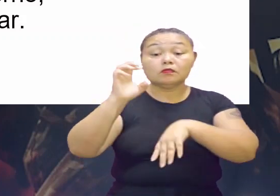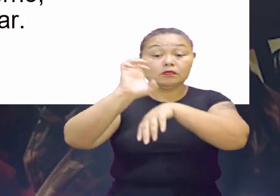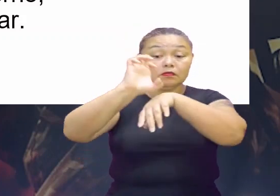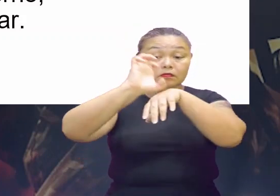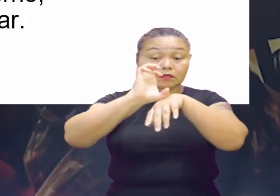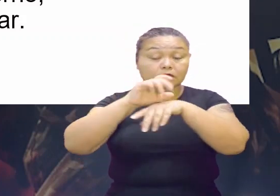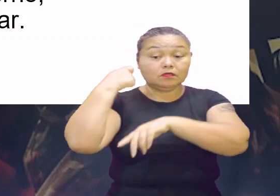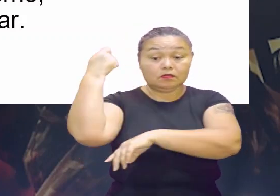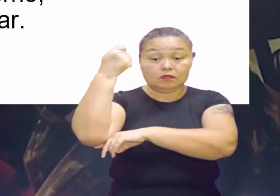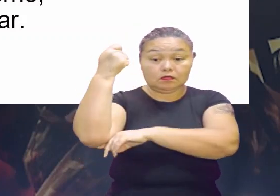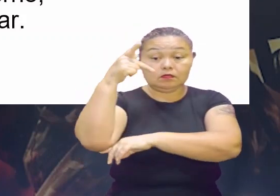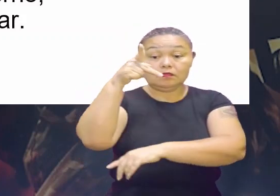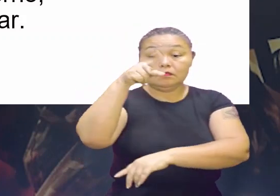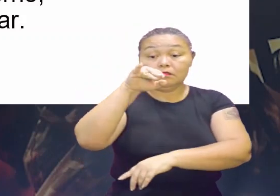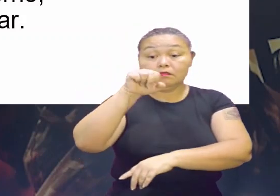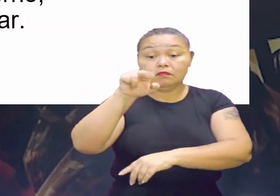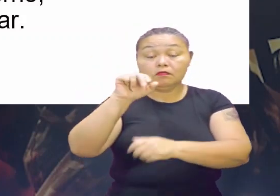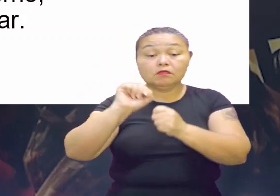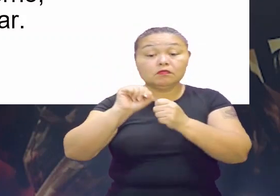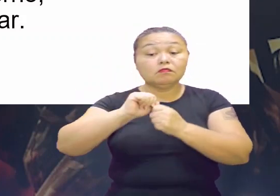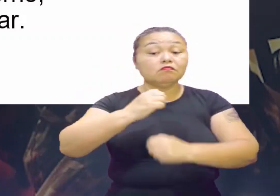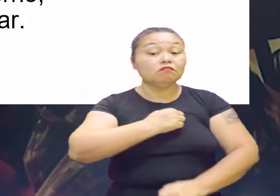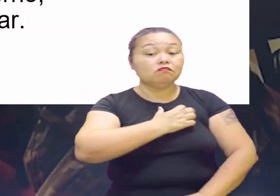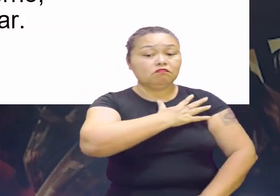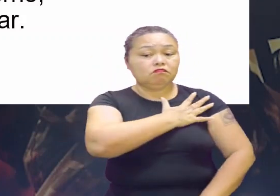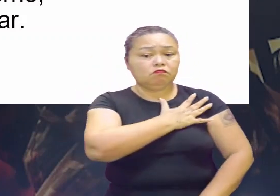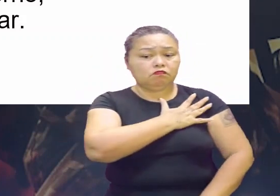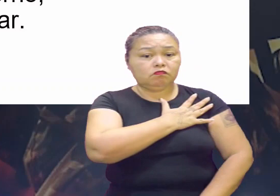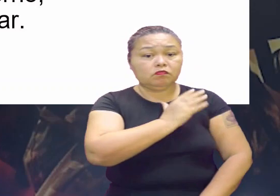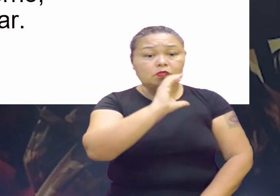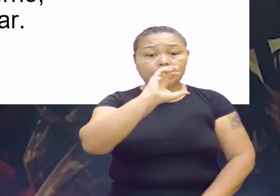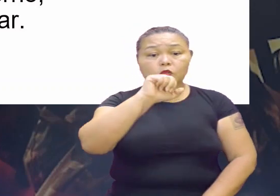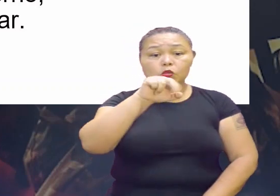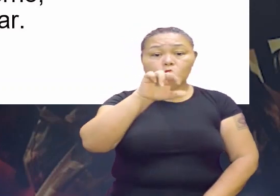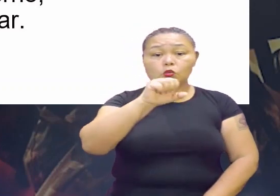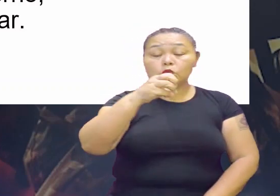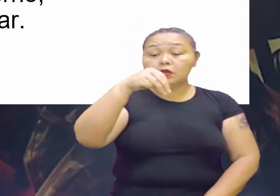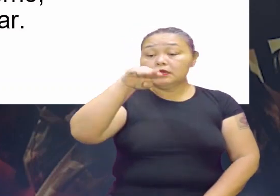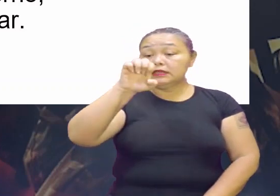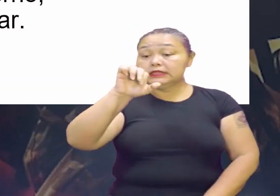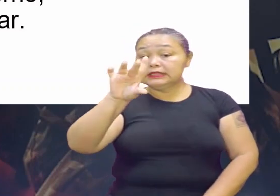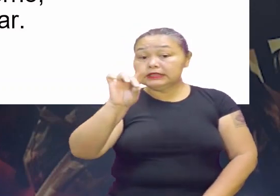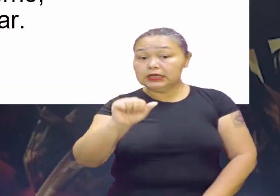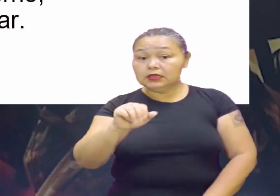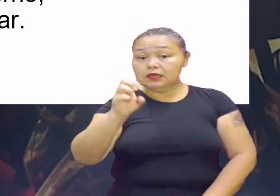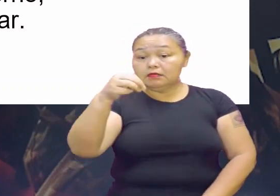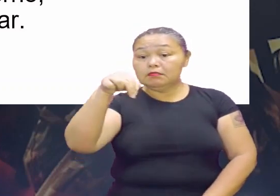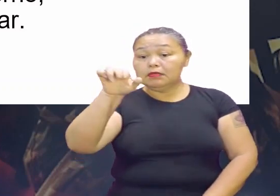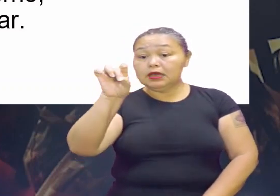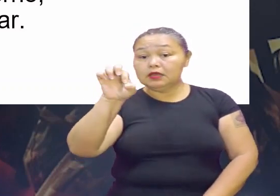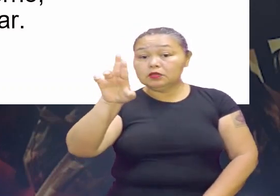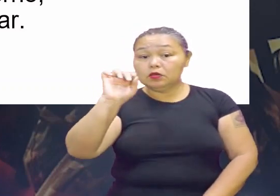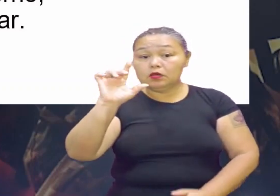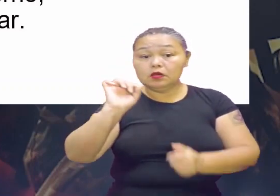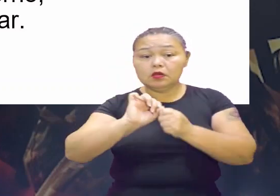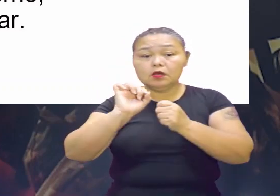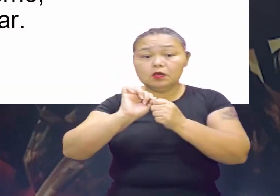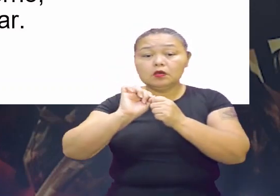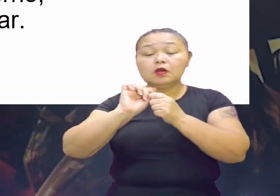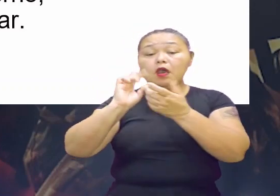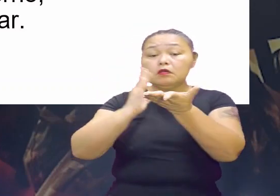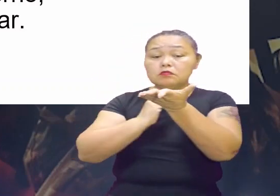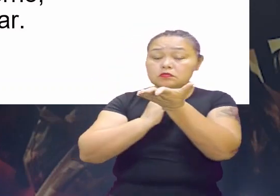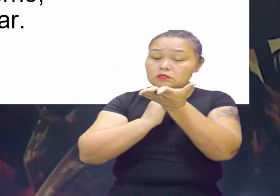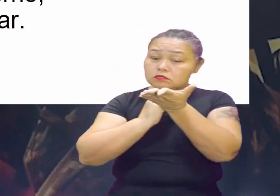Sul, respectivamente, os coronéis Cunha Matos e Sena Madureira atacaram o ministro da Guerra,